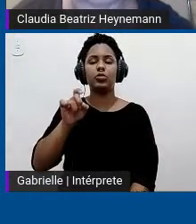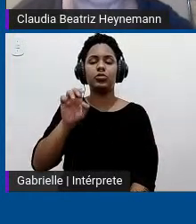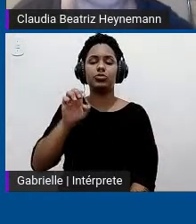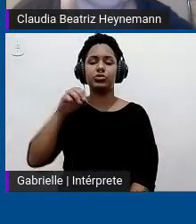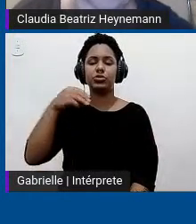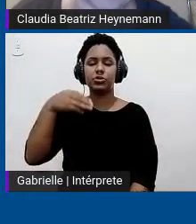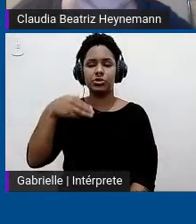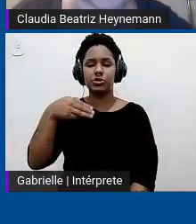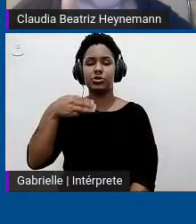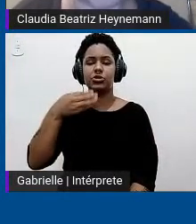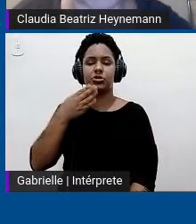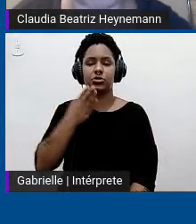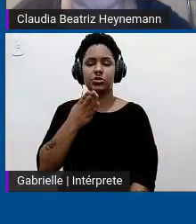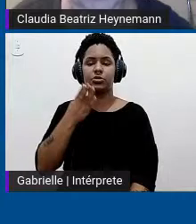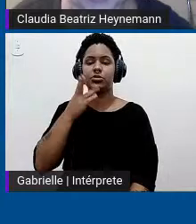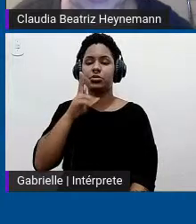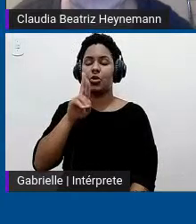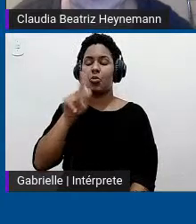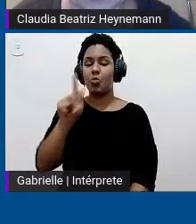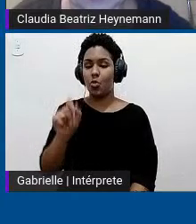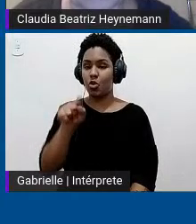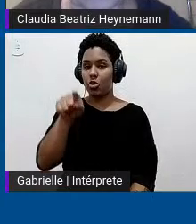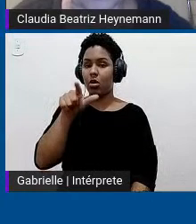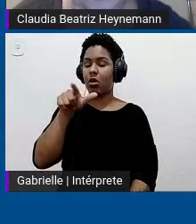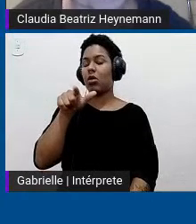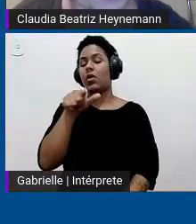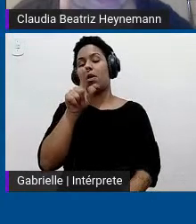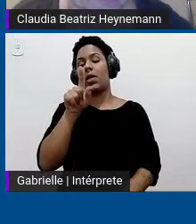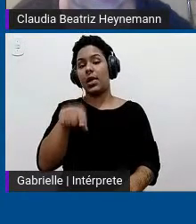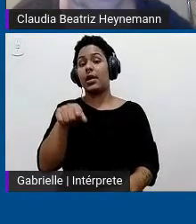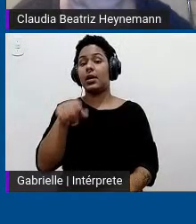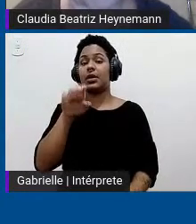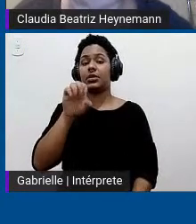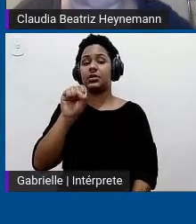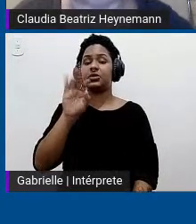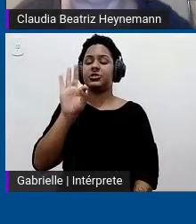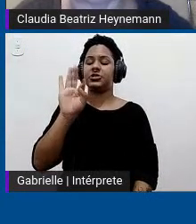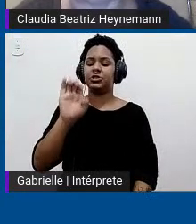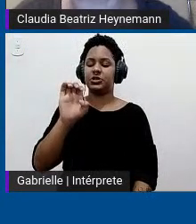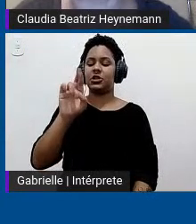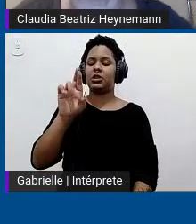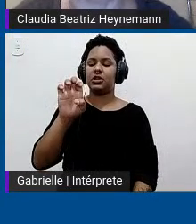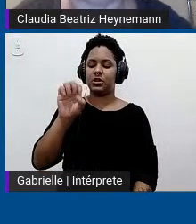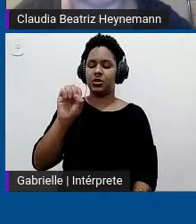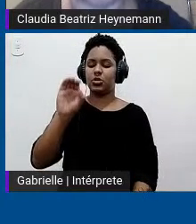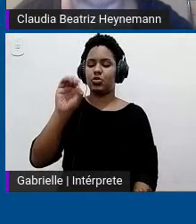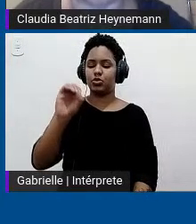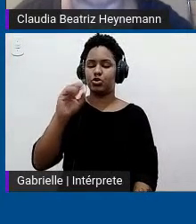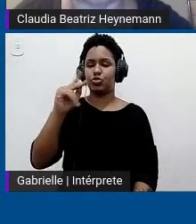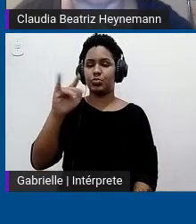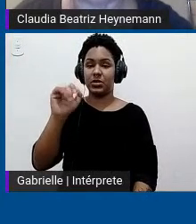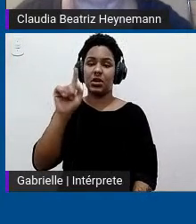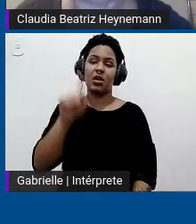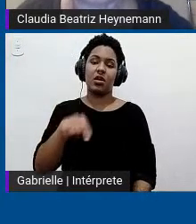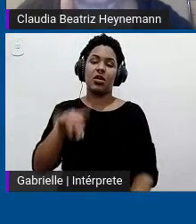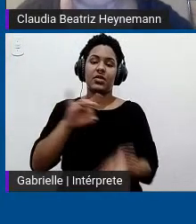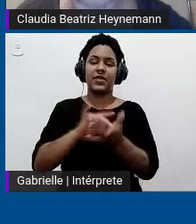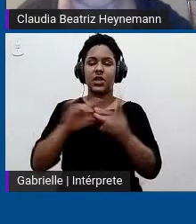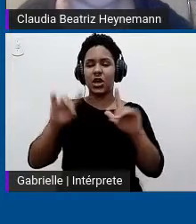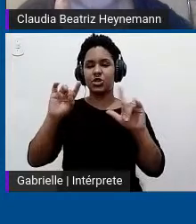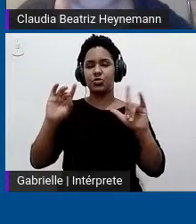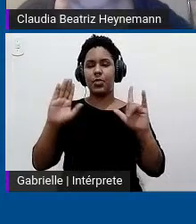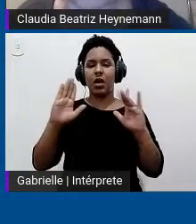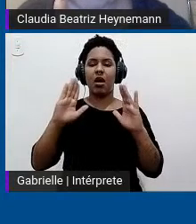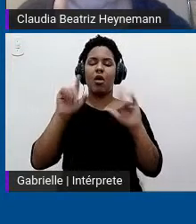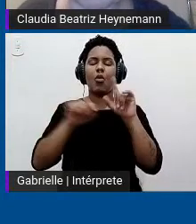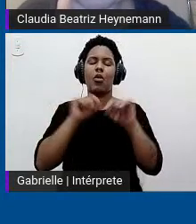É, aqui é o destaque para essa estereoscopia, na verdade, é uma estátua de Niépce, mas o Marco